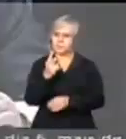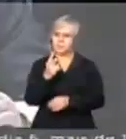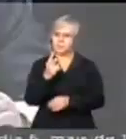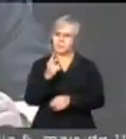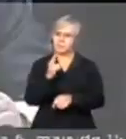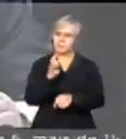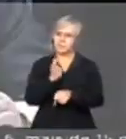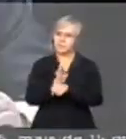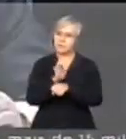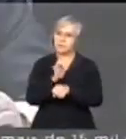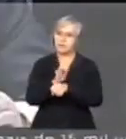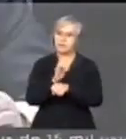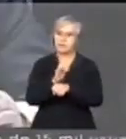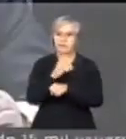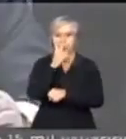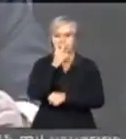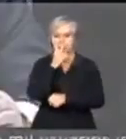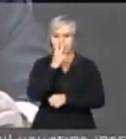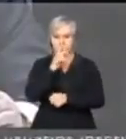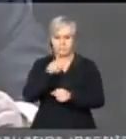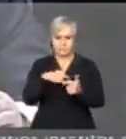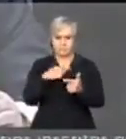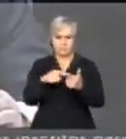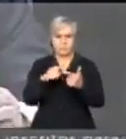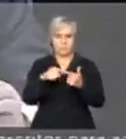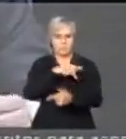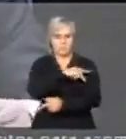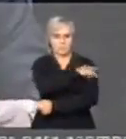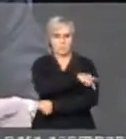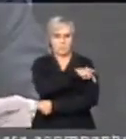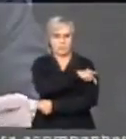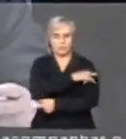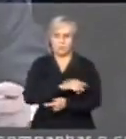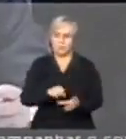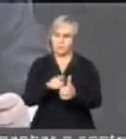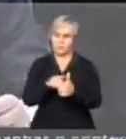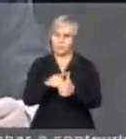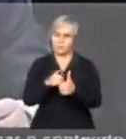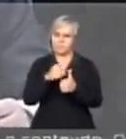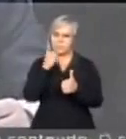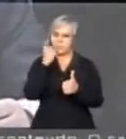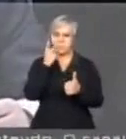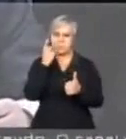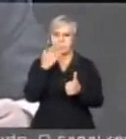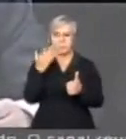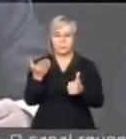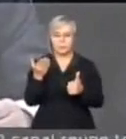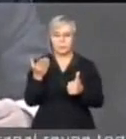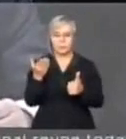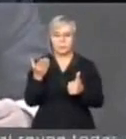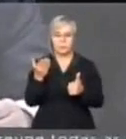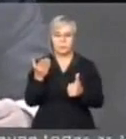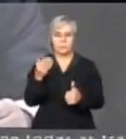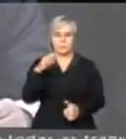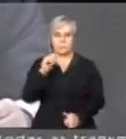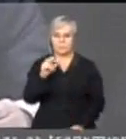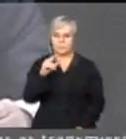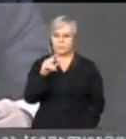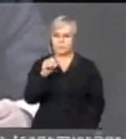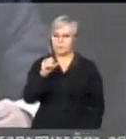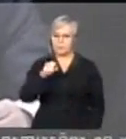Santo e Piauí. Seguida do Espírito Santo será o Piauí. Primeiro parlamentar do Espírito Santo, deputado